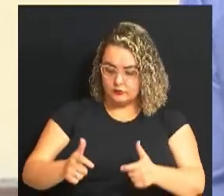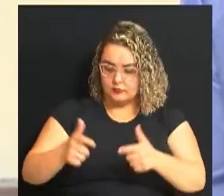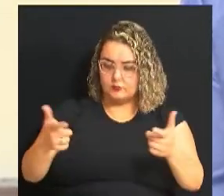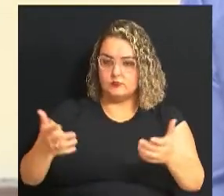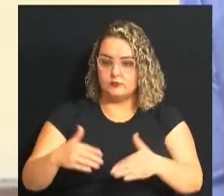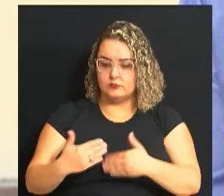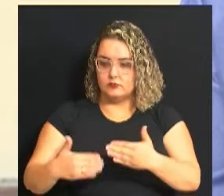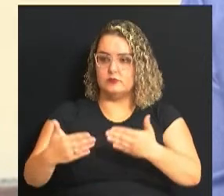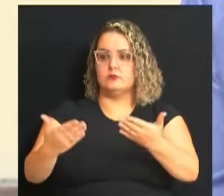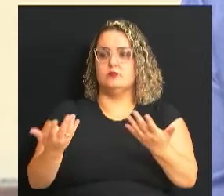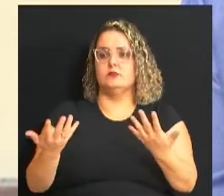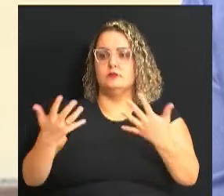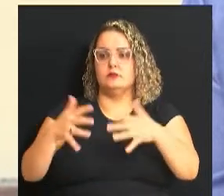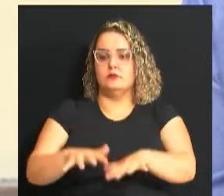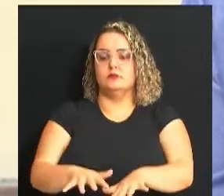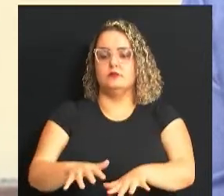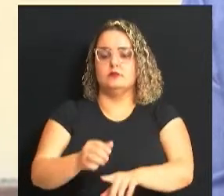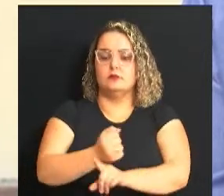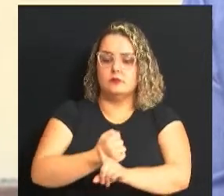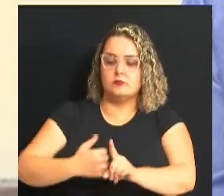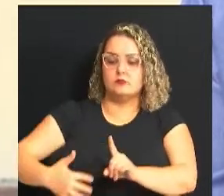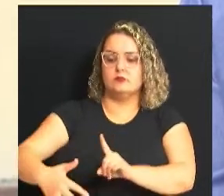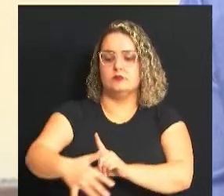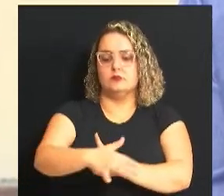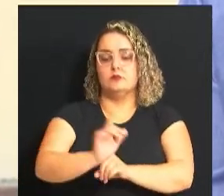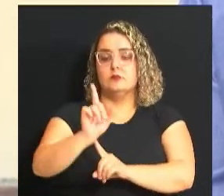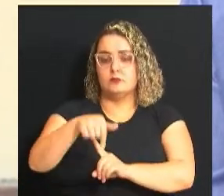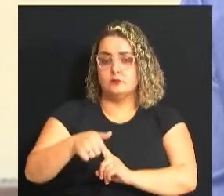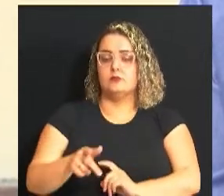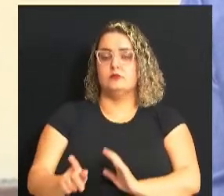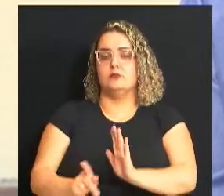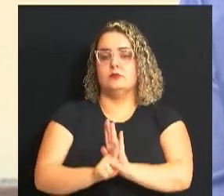muita inclusão social, tá? E é um projeto altamente